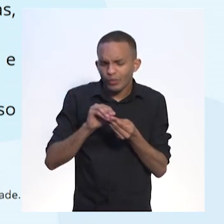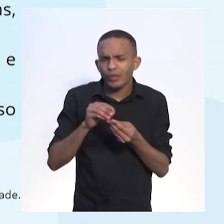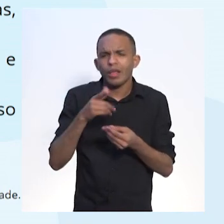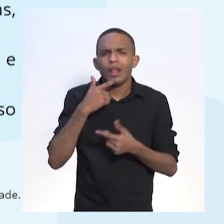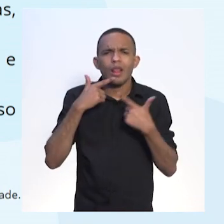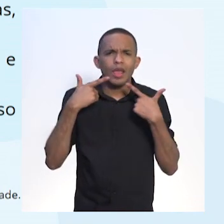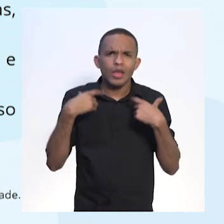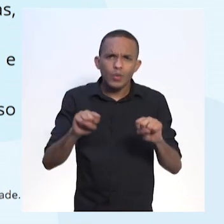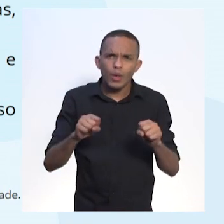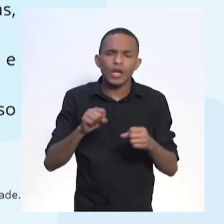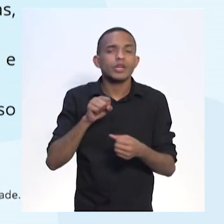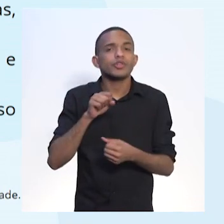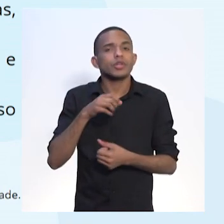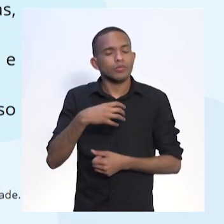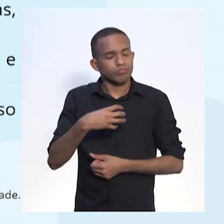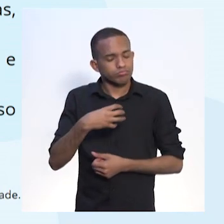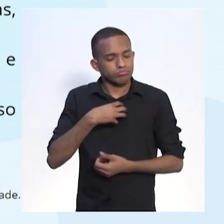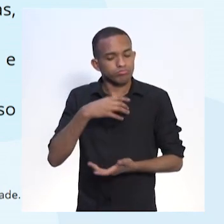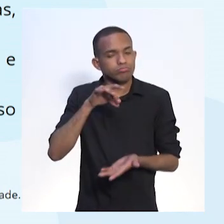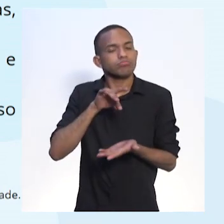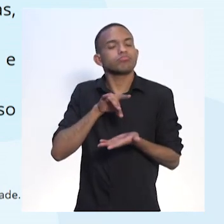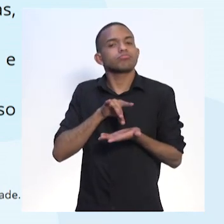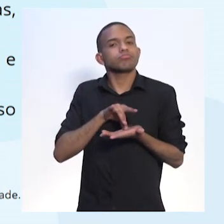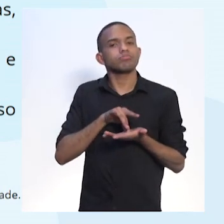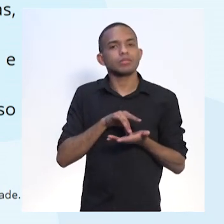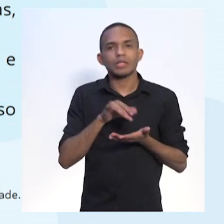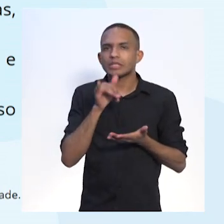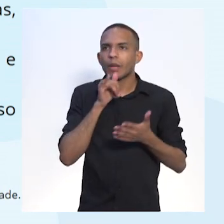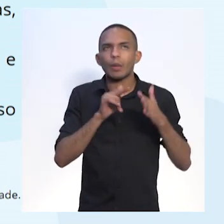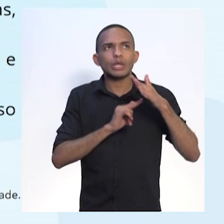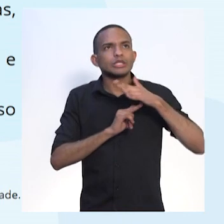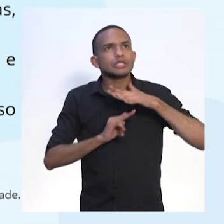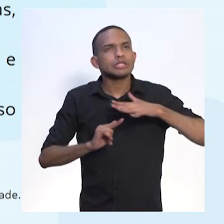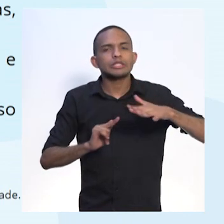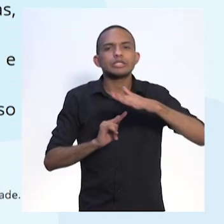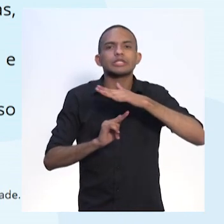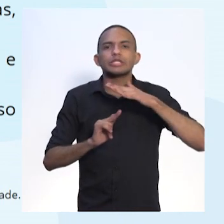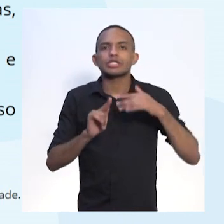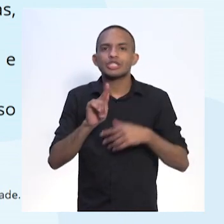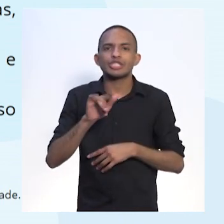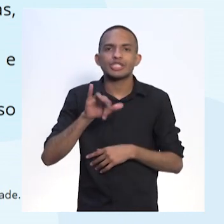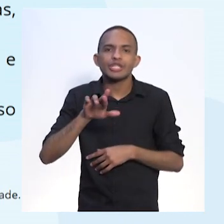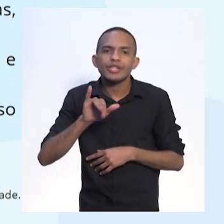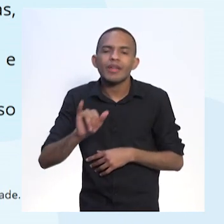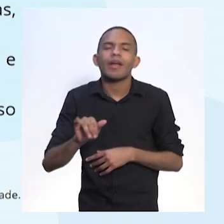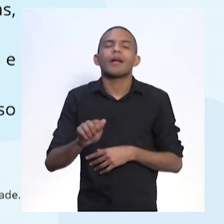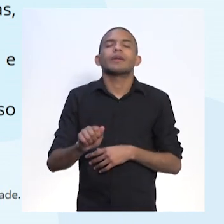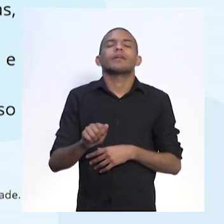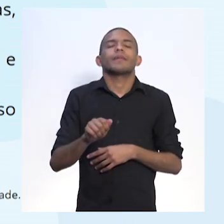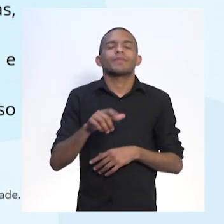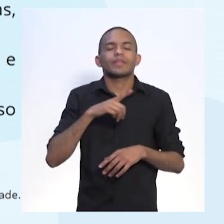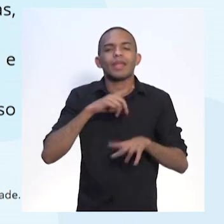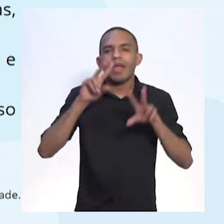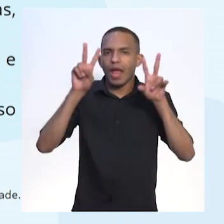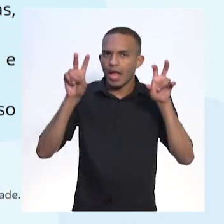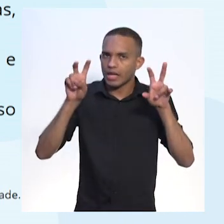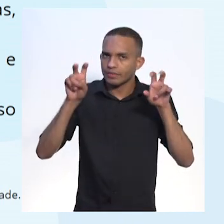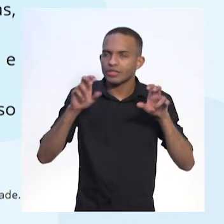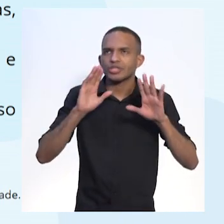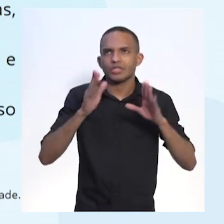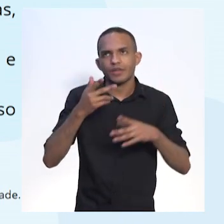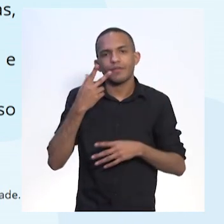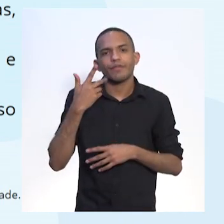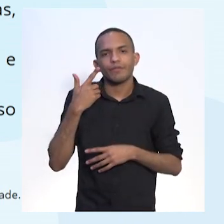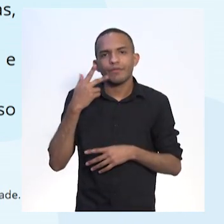linguagem formal. Se vier, de repente, alguma gíria, alguma outra expressão, normalmente aparece entre aspas, que nós já vimos numa outra